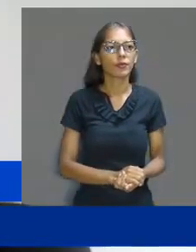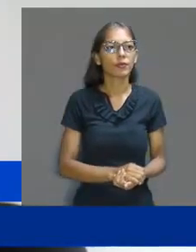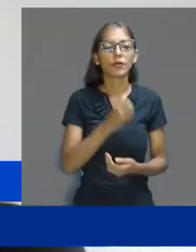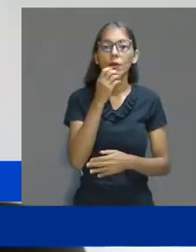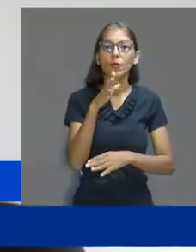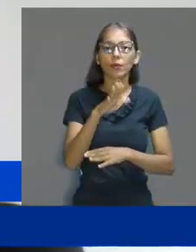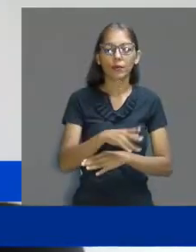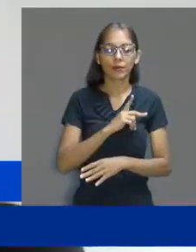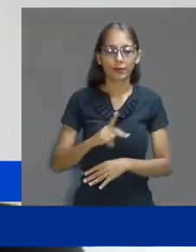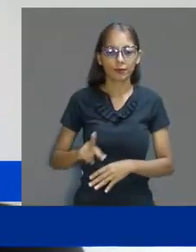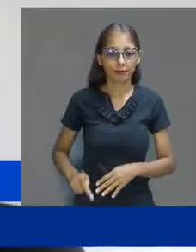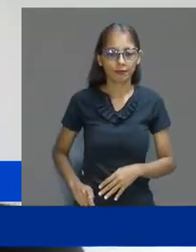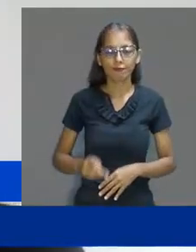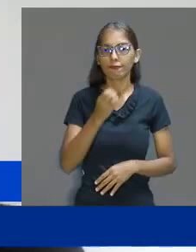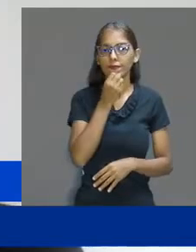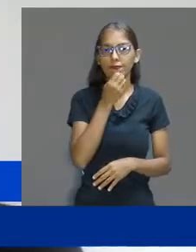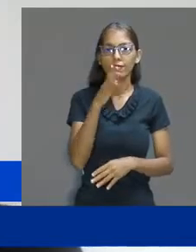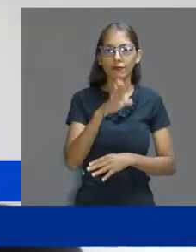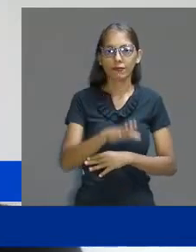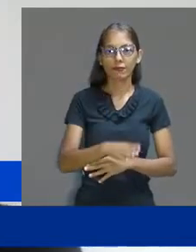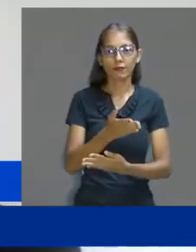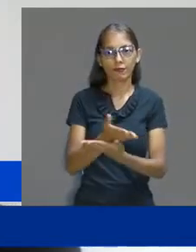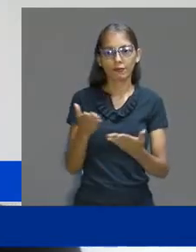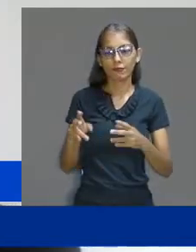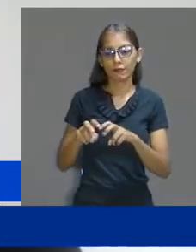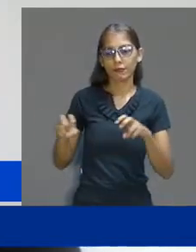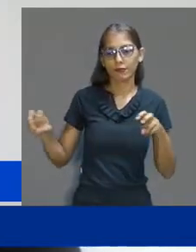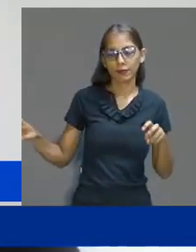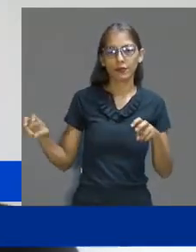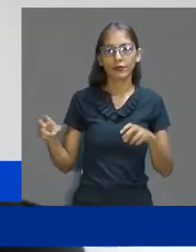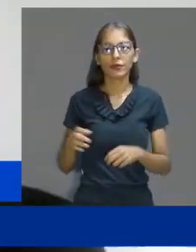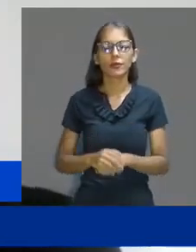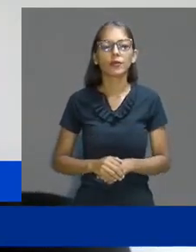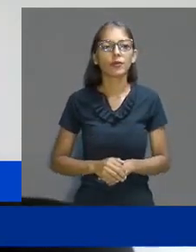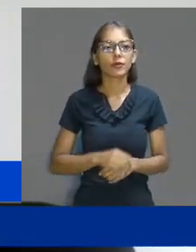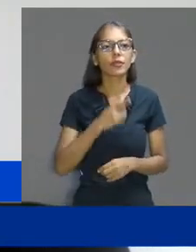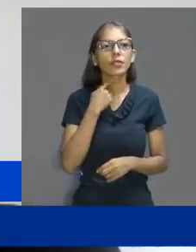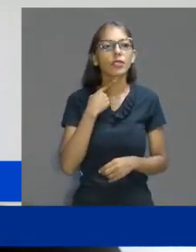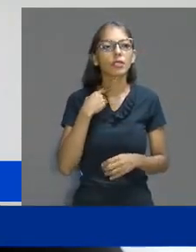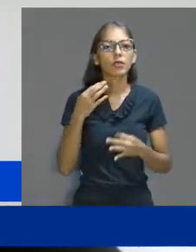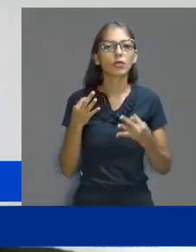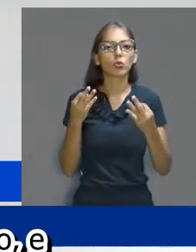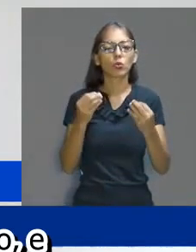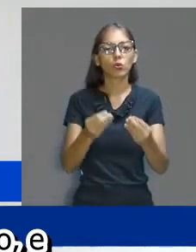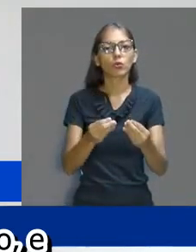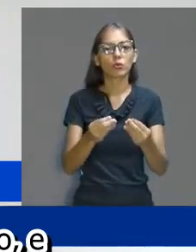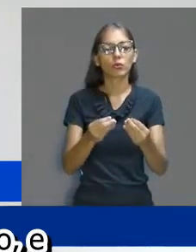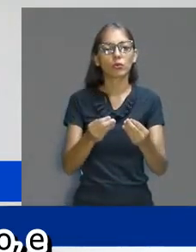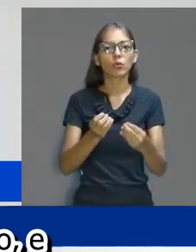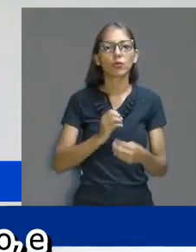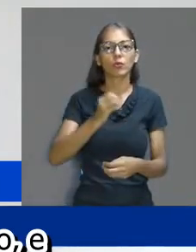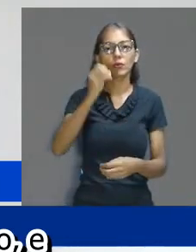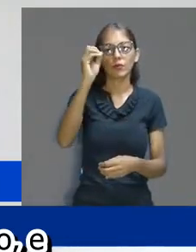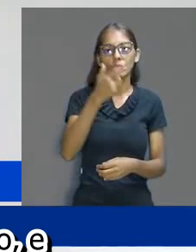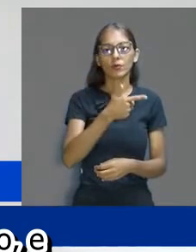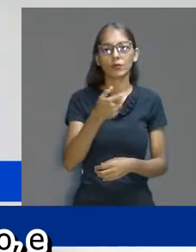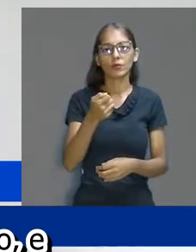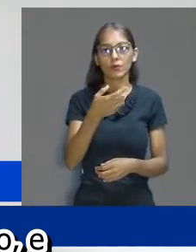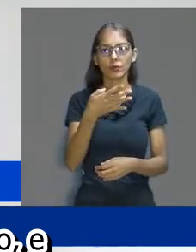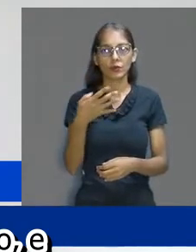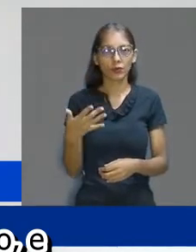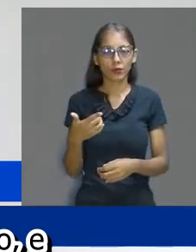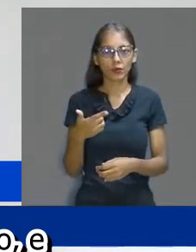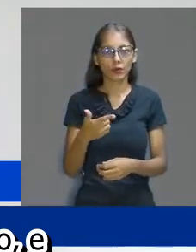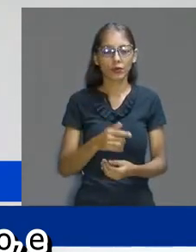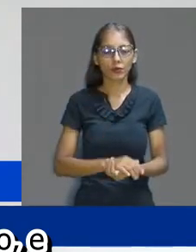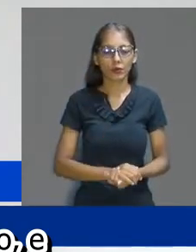demais colegas. Desejar a todos um ótimo 2024, né, que teremos aí o